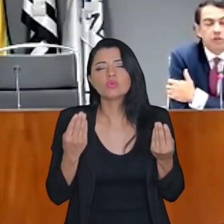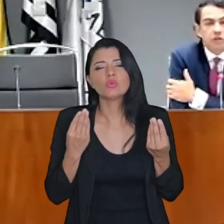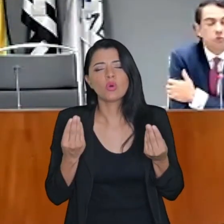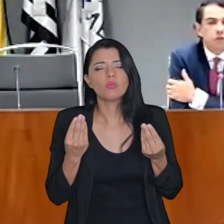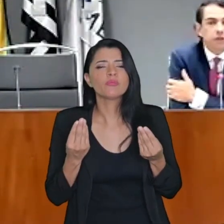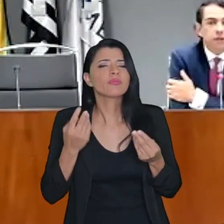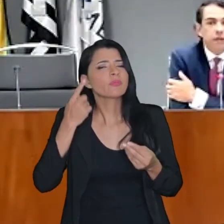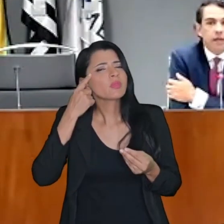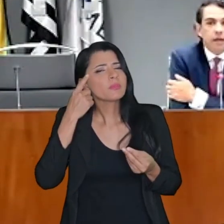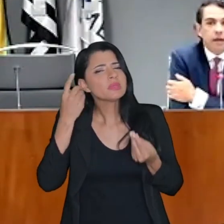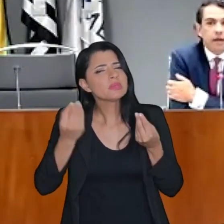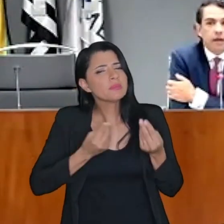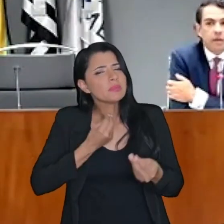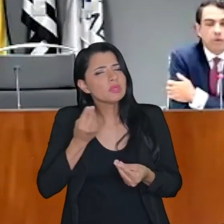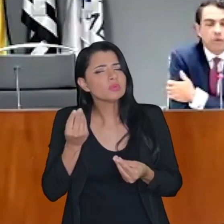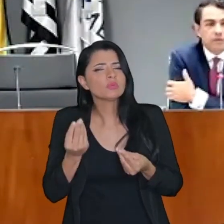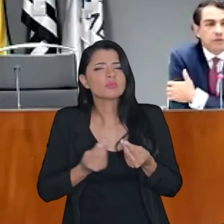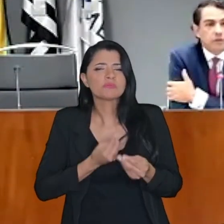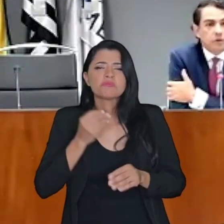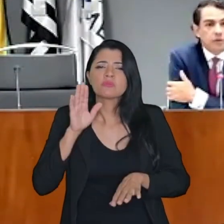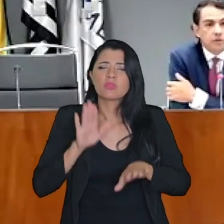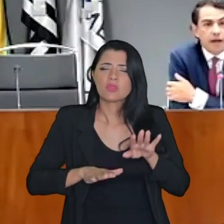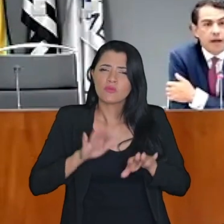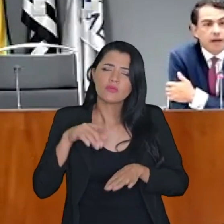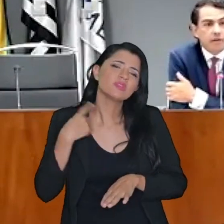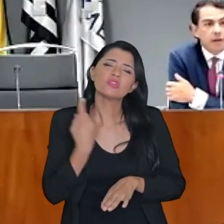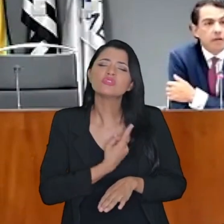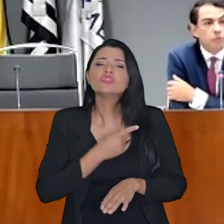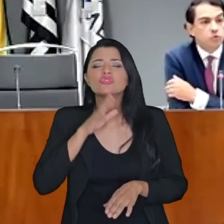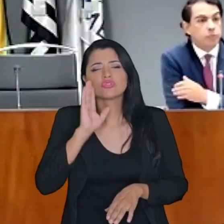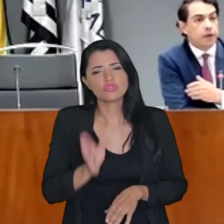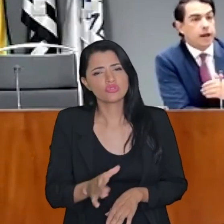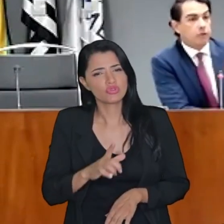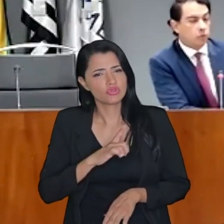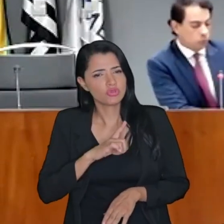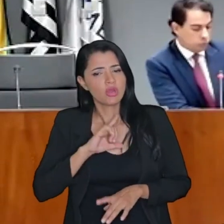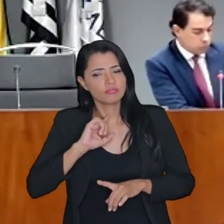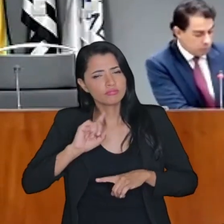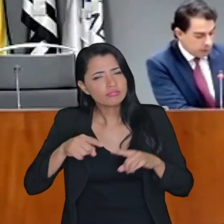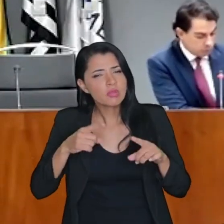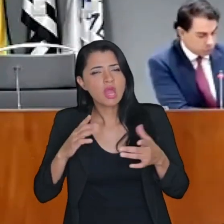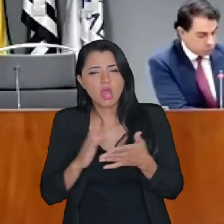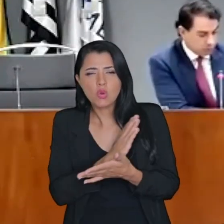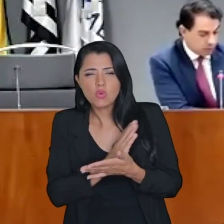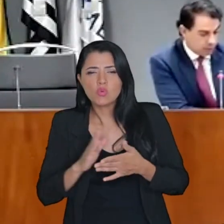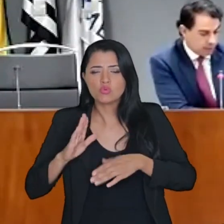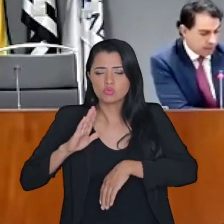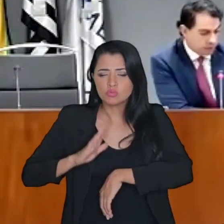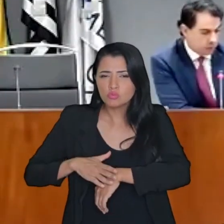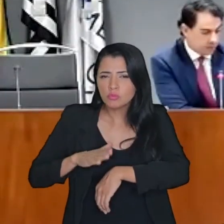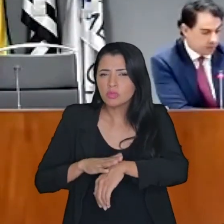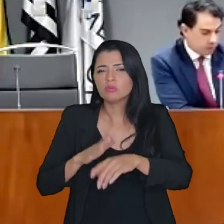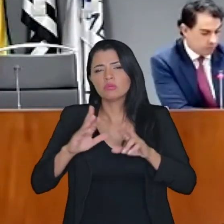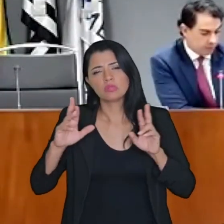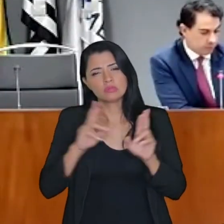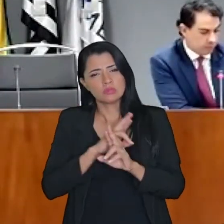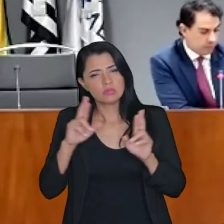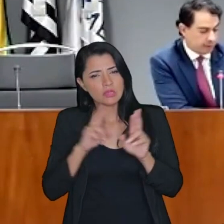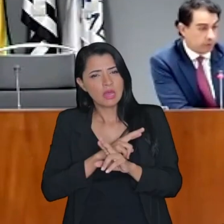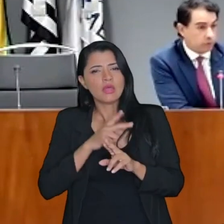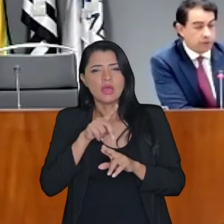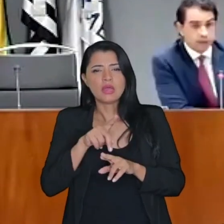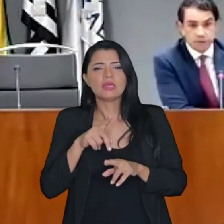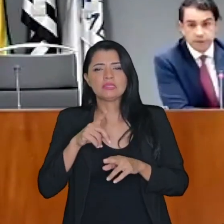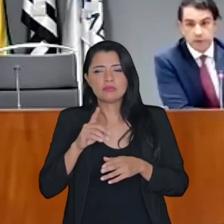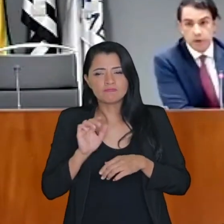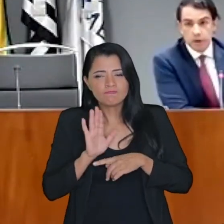no sentido de que talvez nós já tenhamos superado alguns momentos relacionados à colaboração